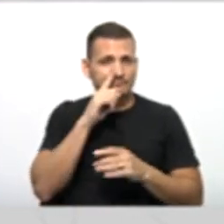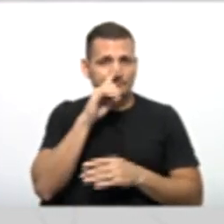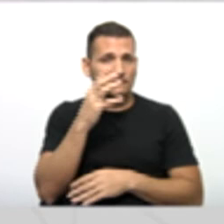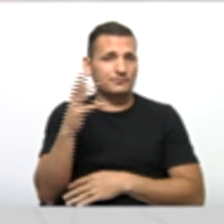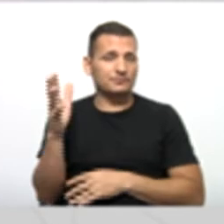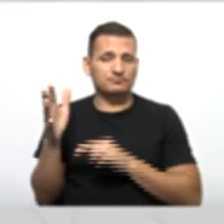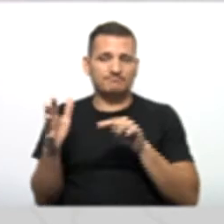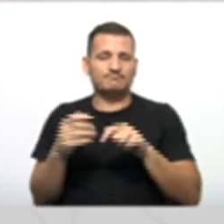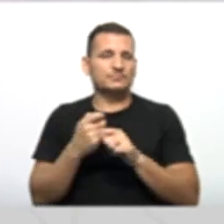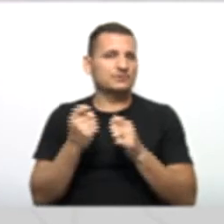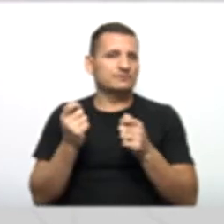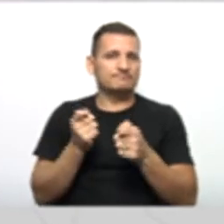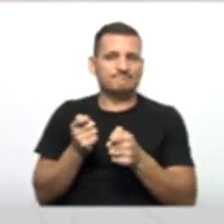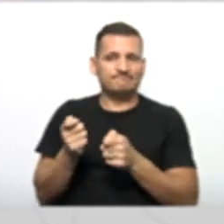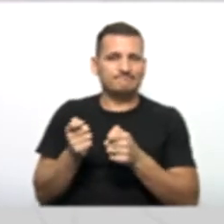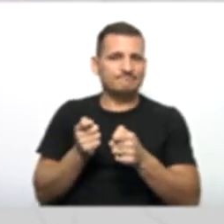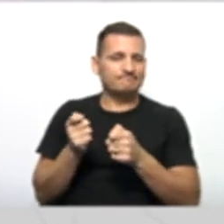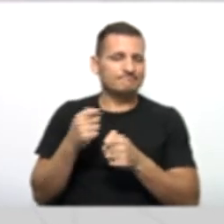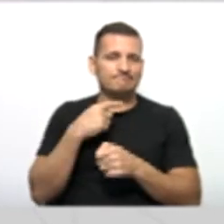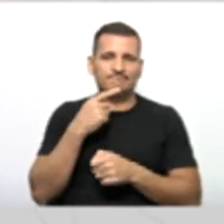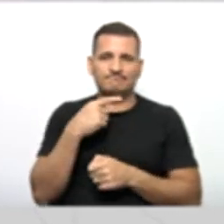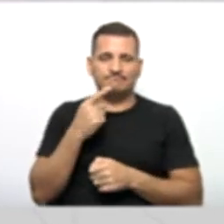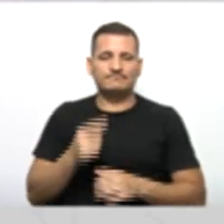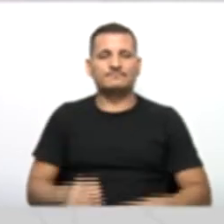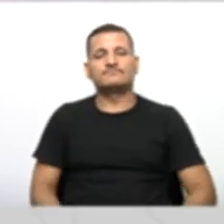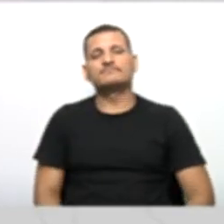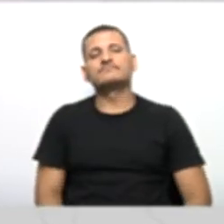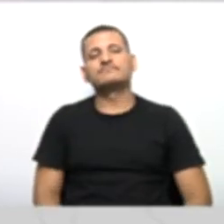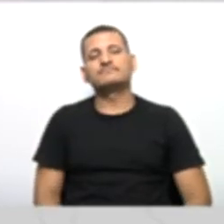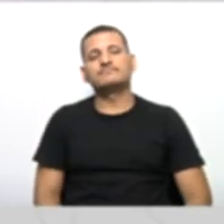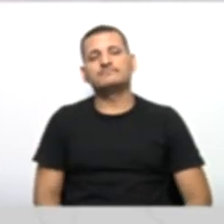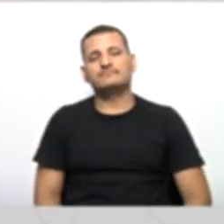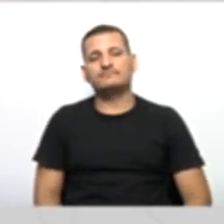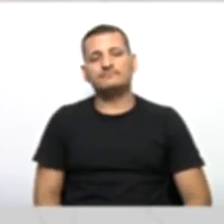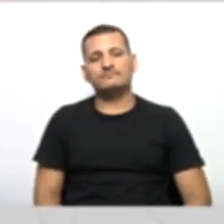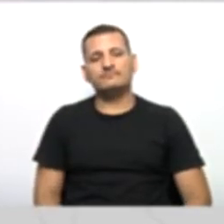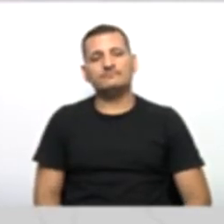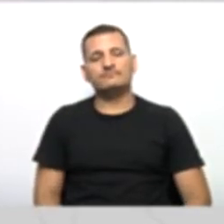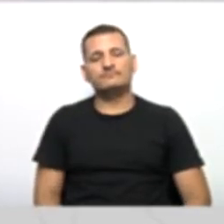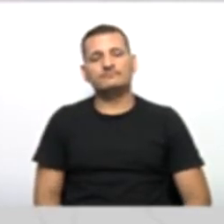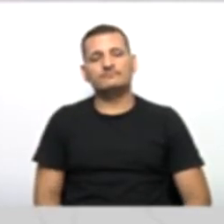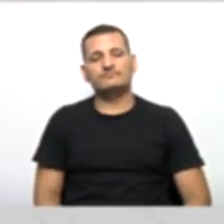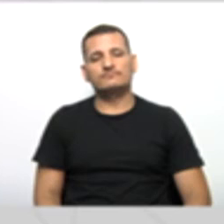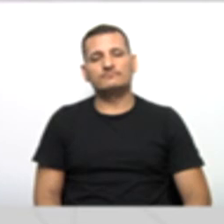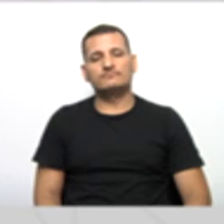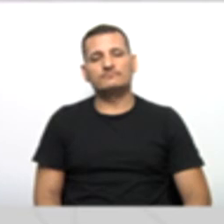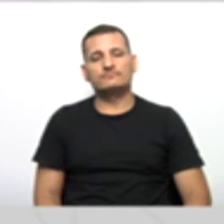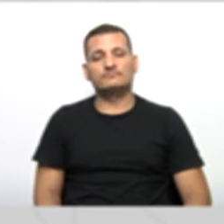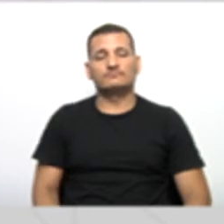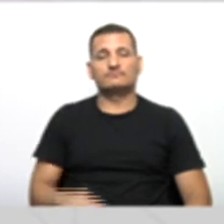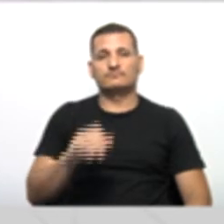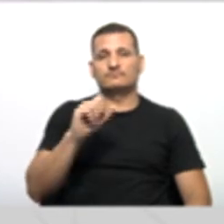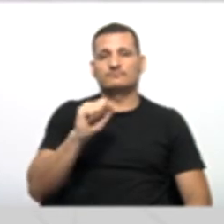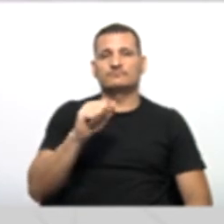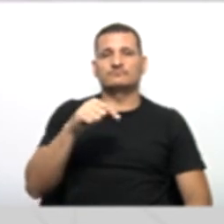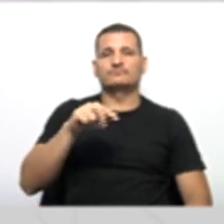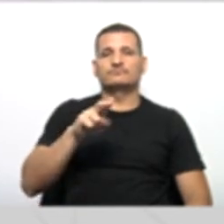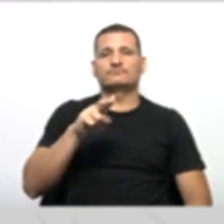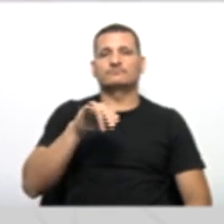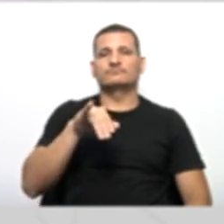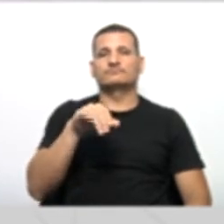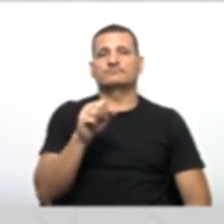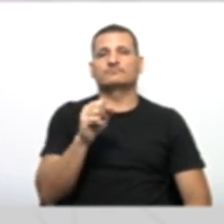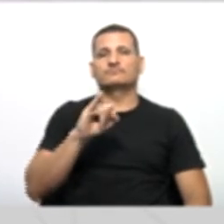não tem como ter uma interferência eficaz e efetiva, ok? Aquisição também, gente, olha só, a